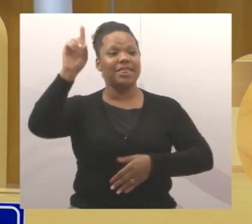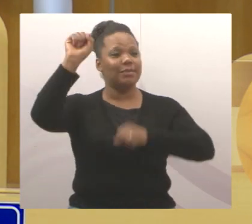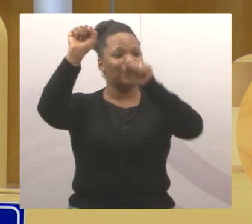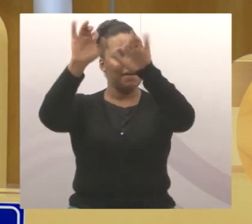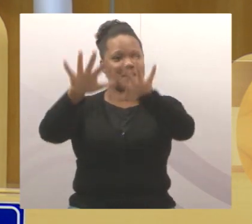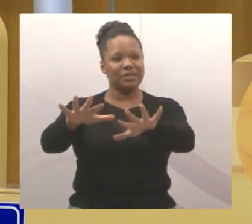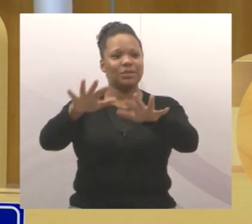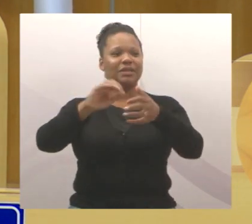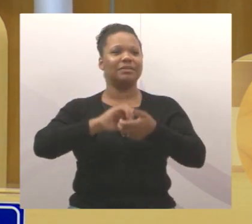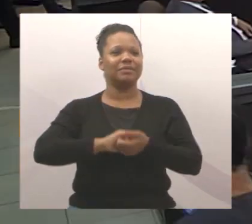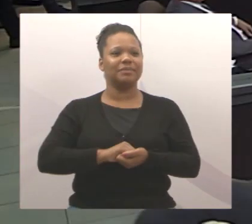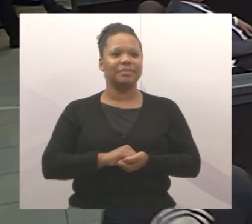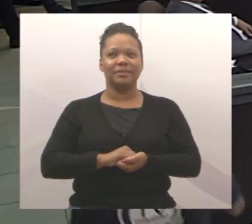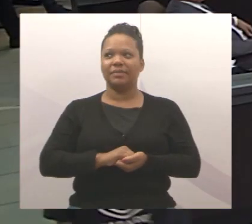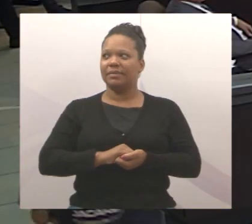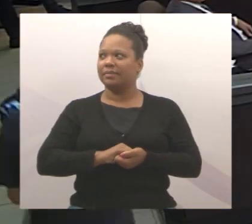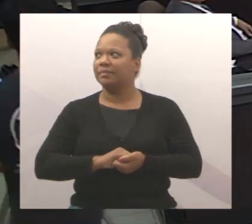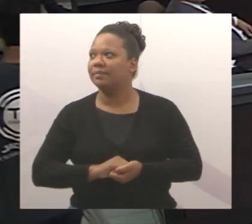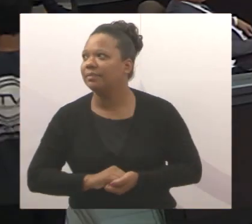abençoe.